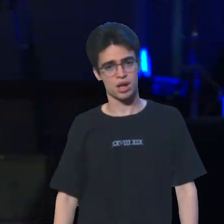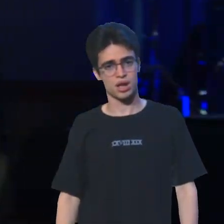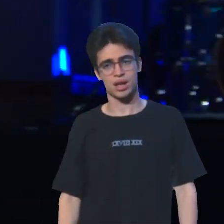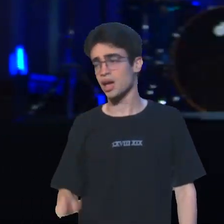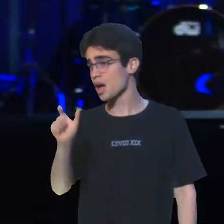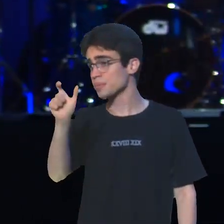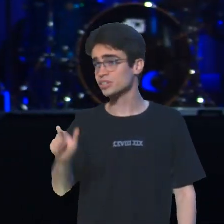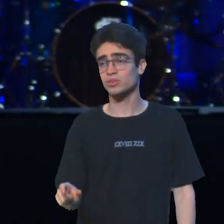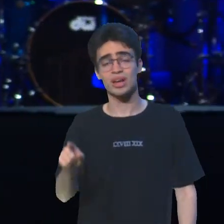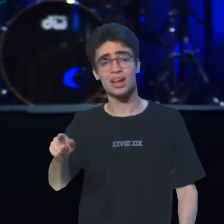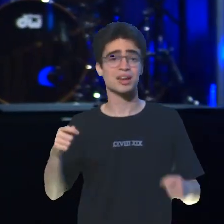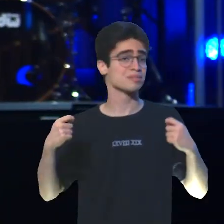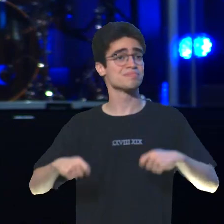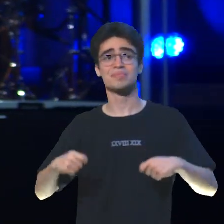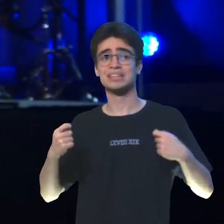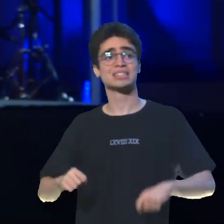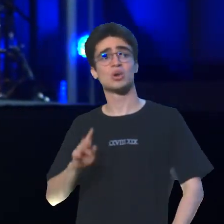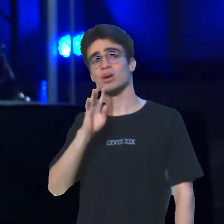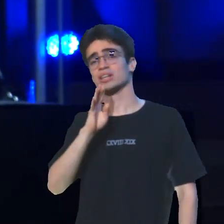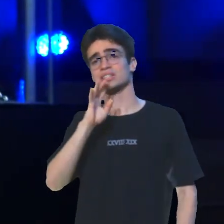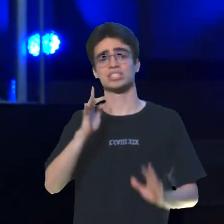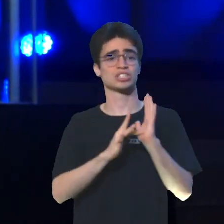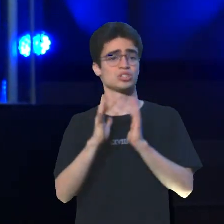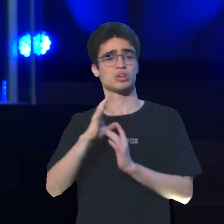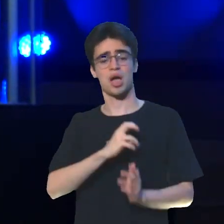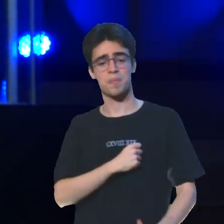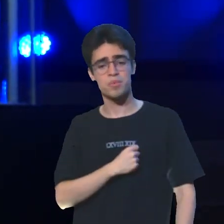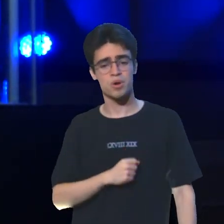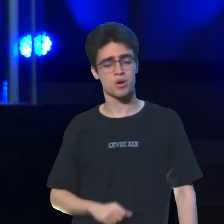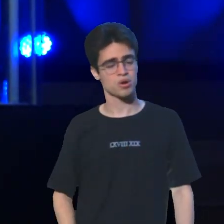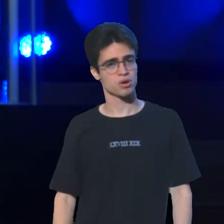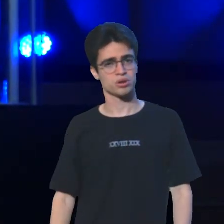que precisava do amor de Jesus. Diante de